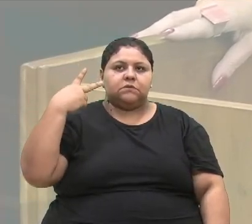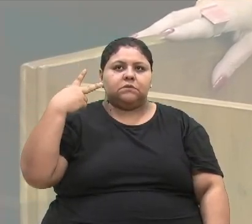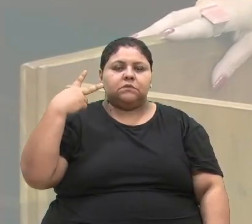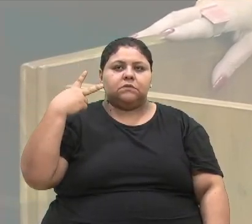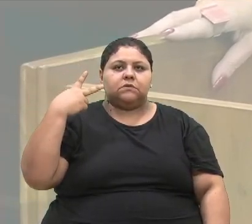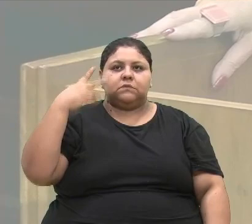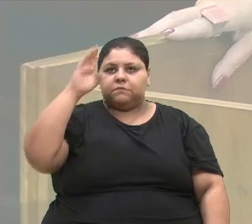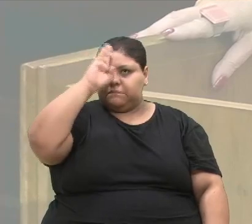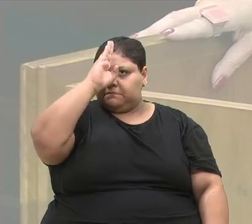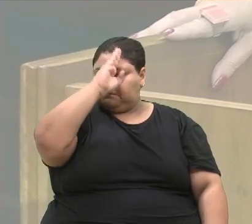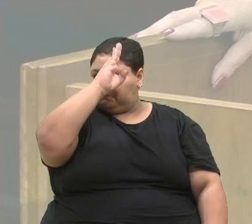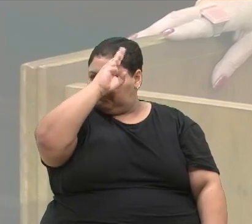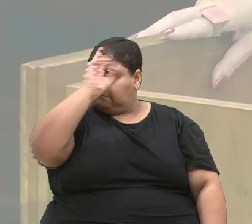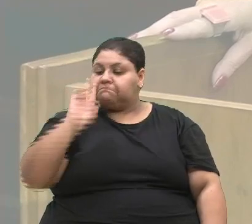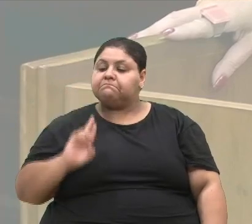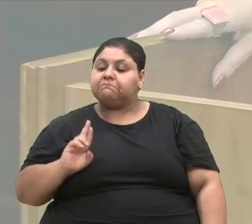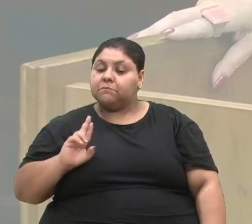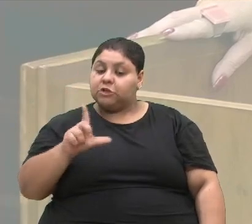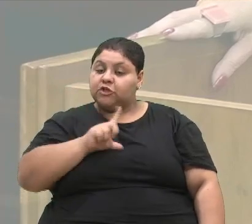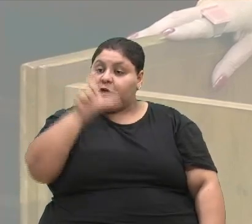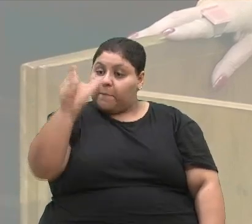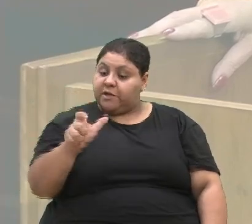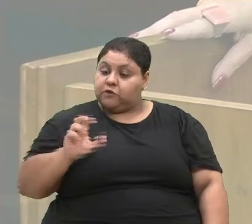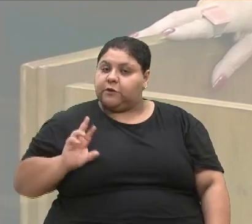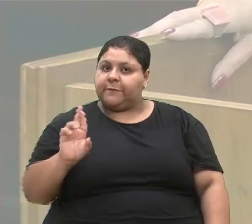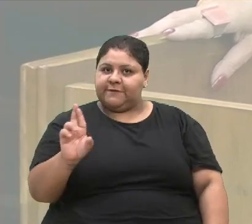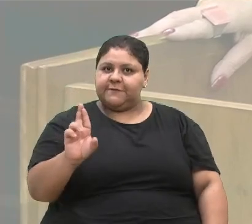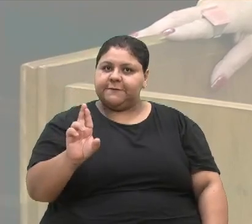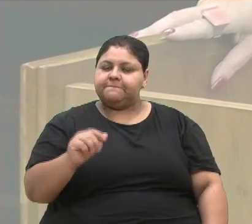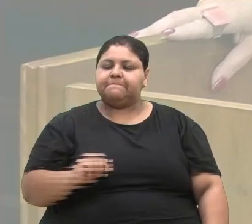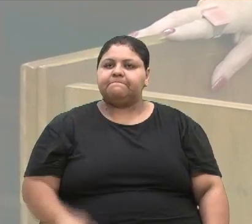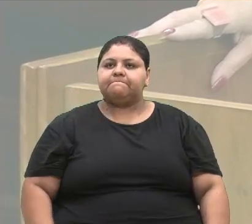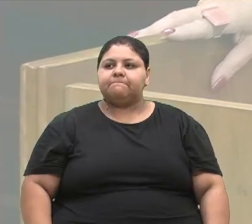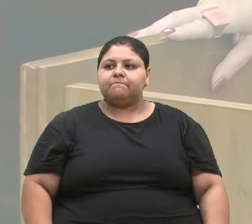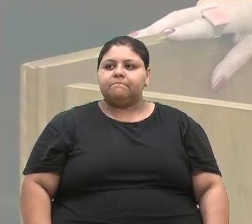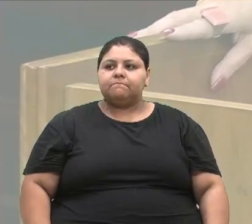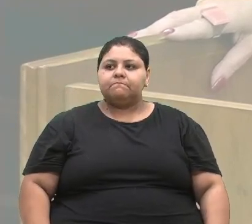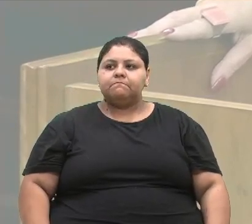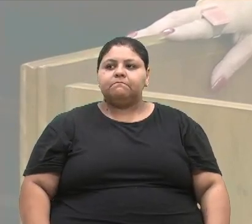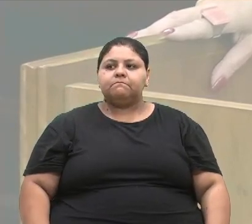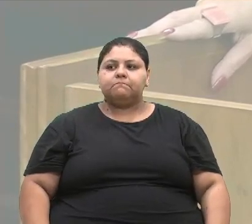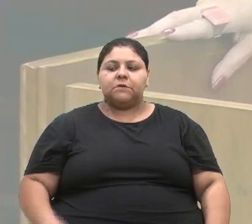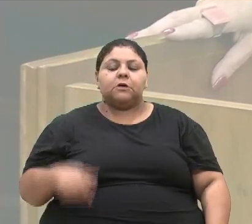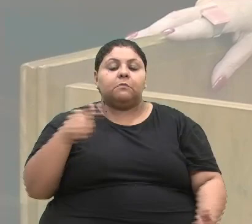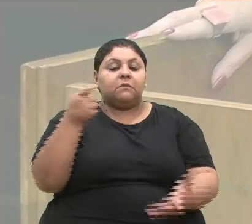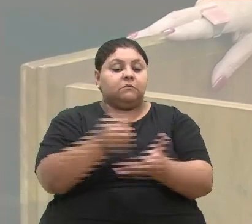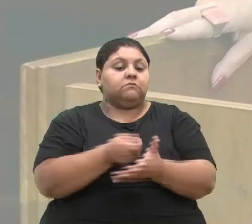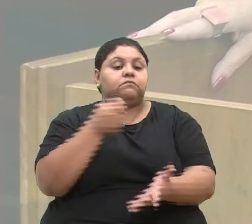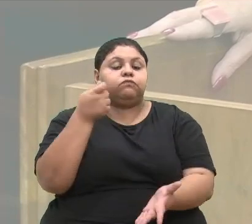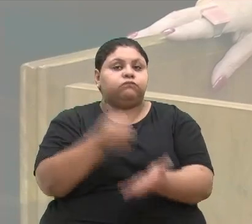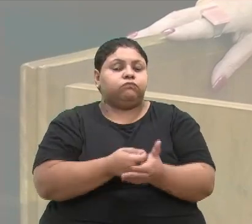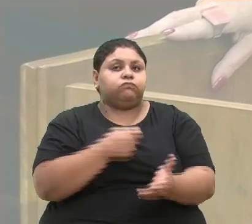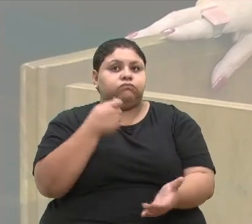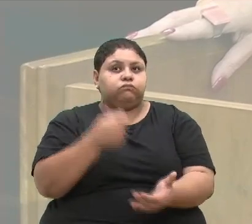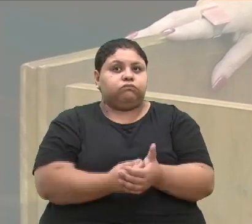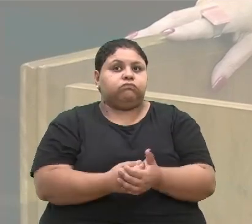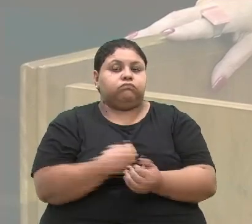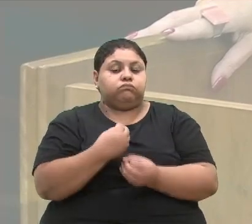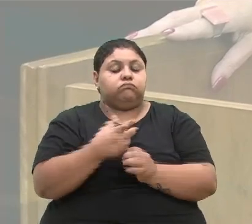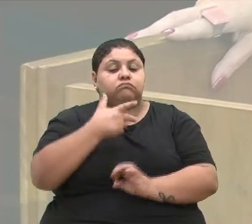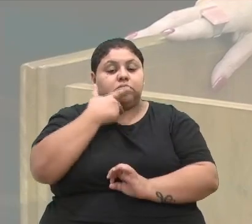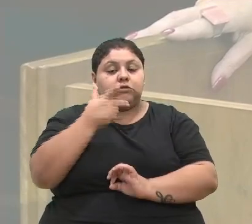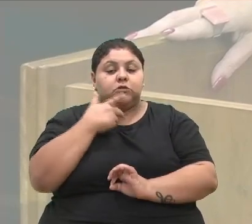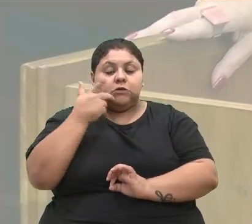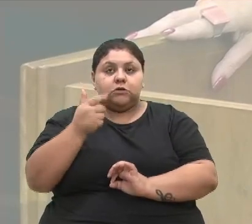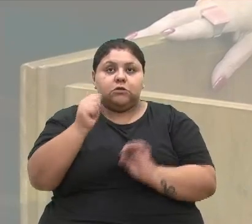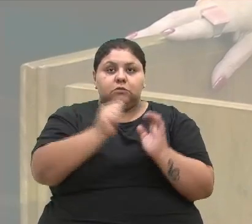que se fizeram representar. Então, é uma luta, como se falou durante